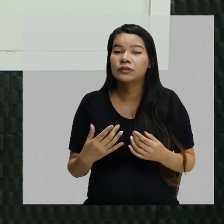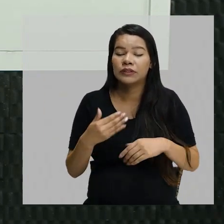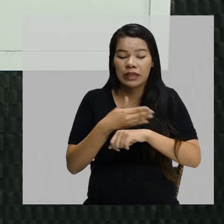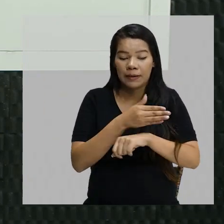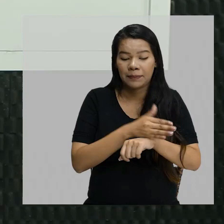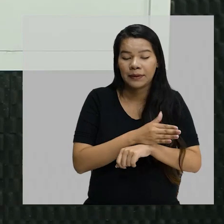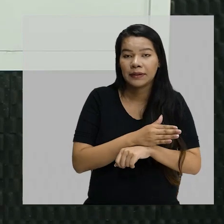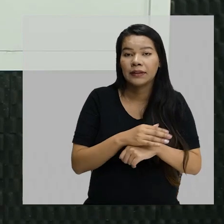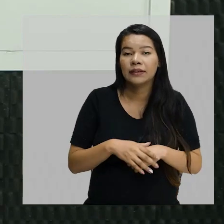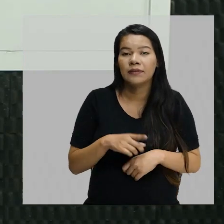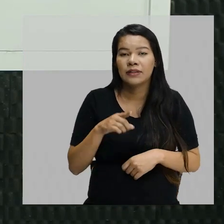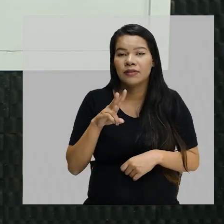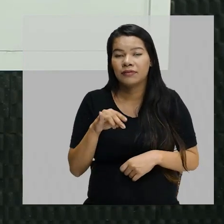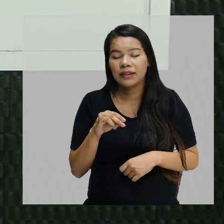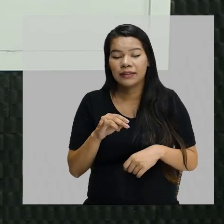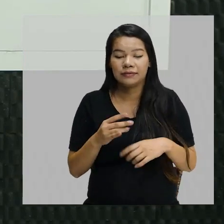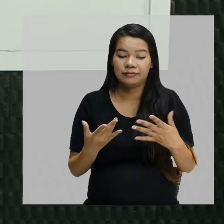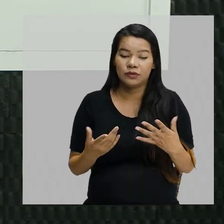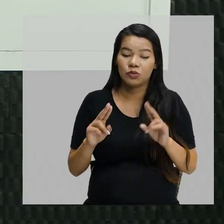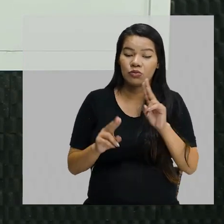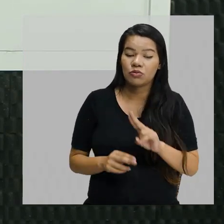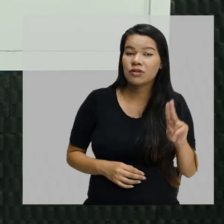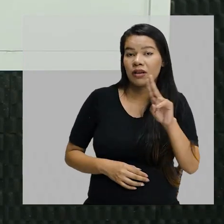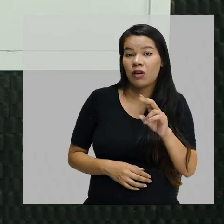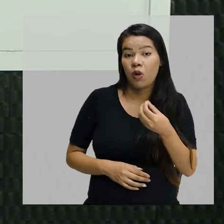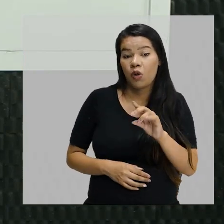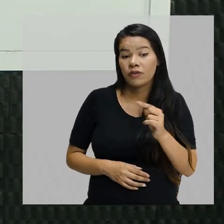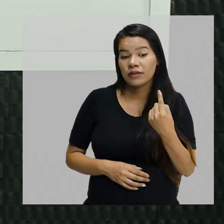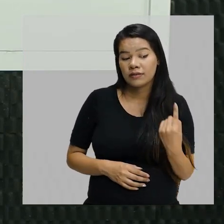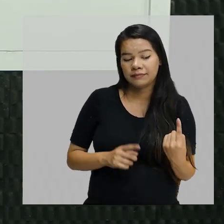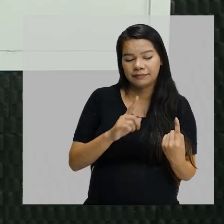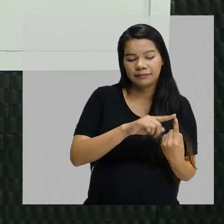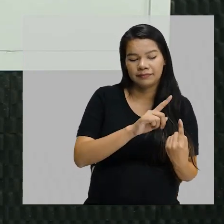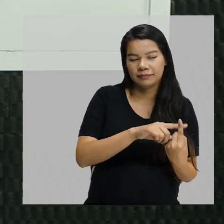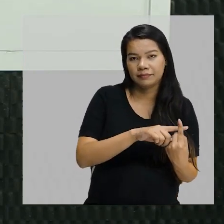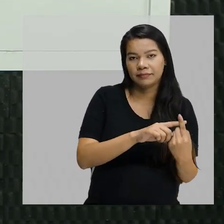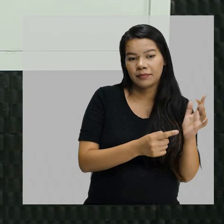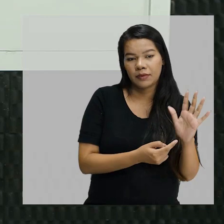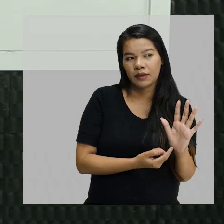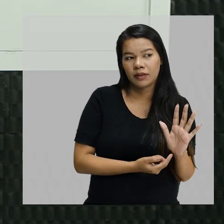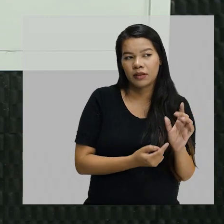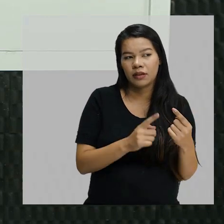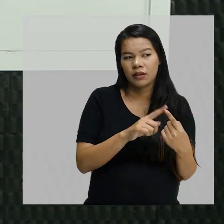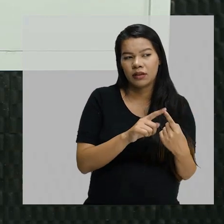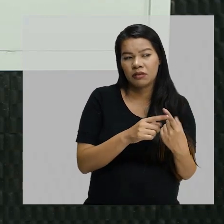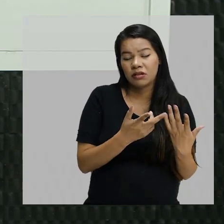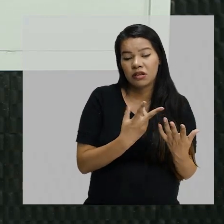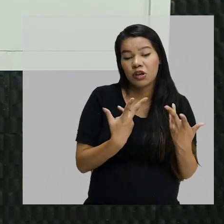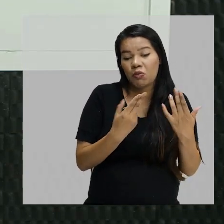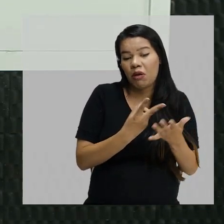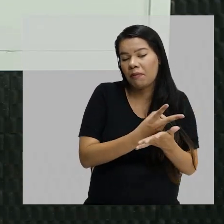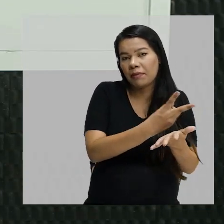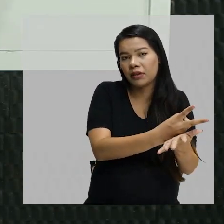formulação vem a forma você vai encarar isso de alguma maneira ou você cristaliza imortaliça e deixa sempre do mesmo jeito